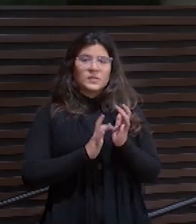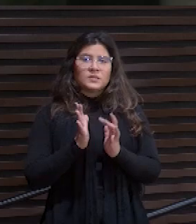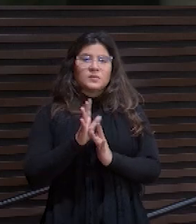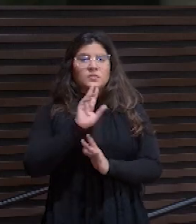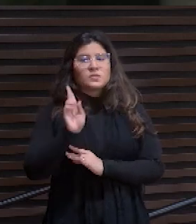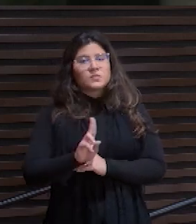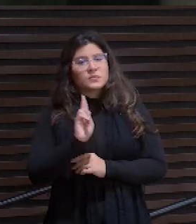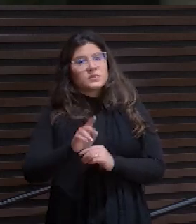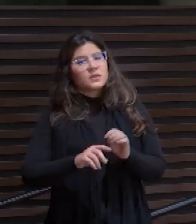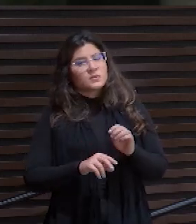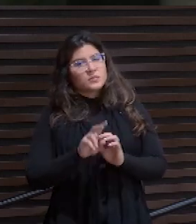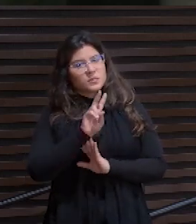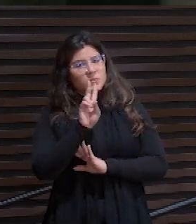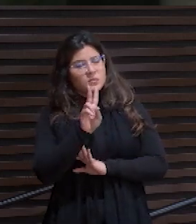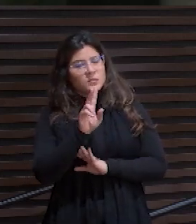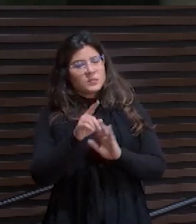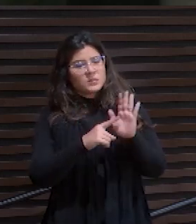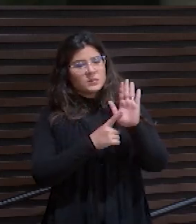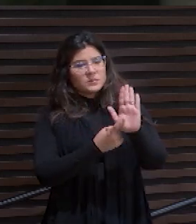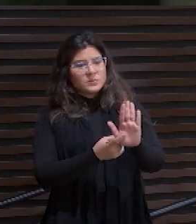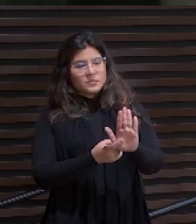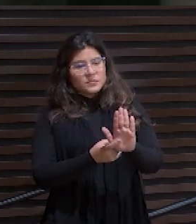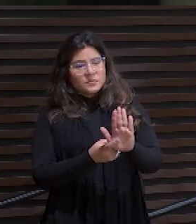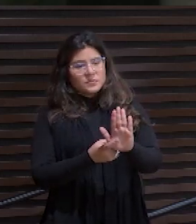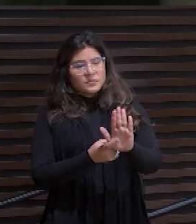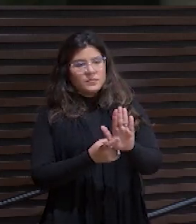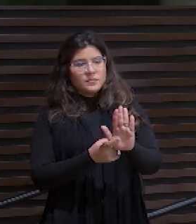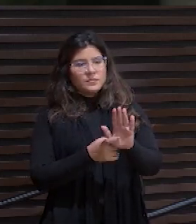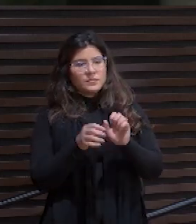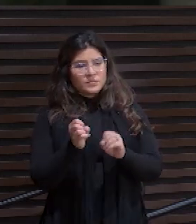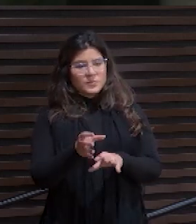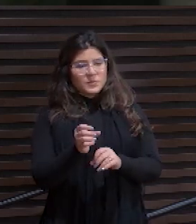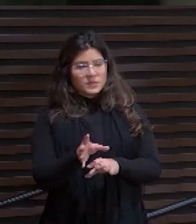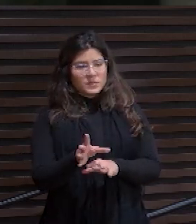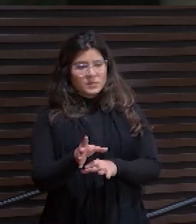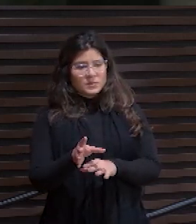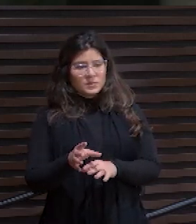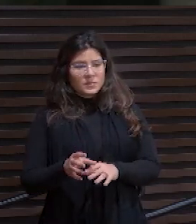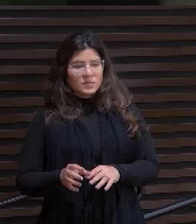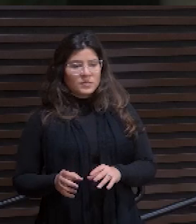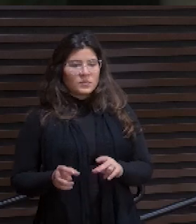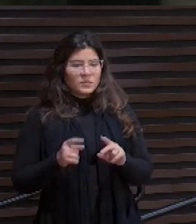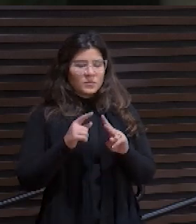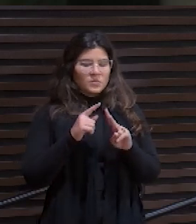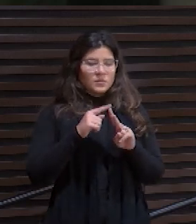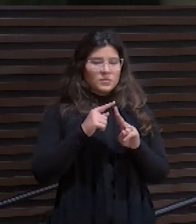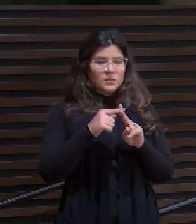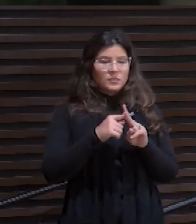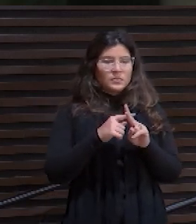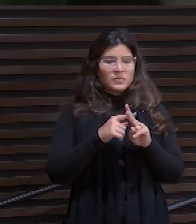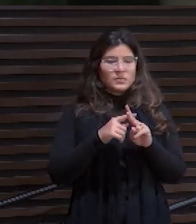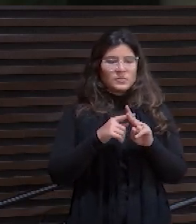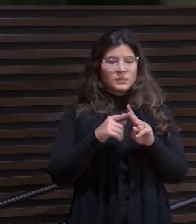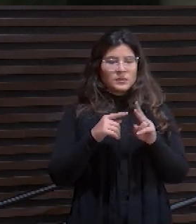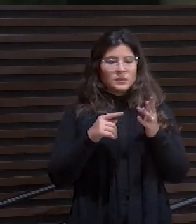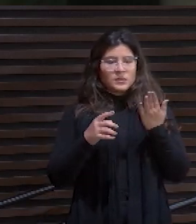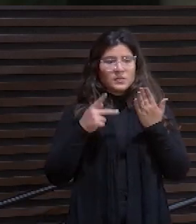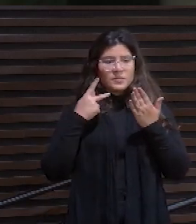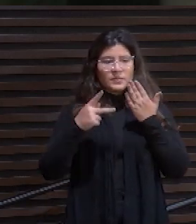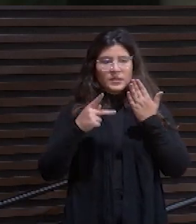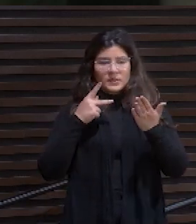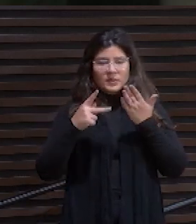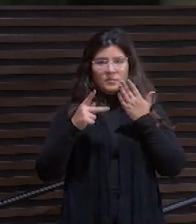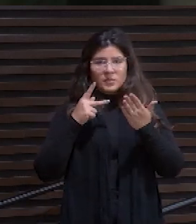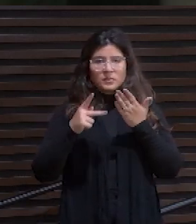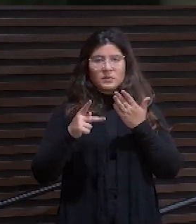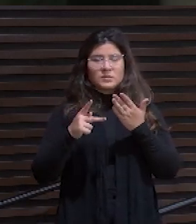duas ilustrações para trazer o seu ensino. Ele sempre usa ilustrações, parábolas, de coisas que os discípulos,